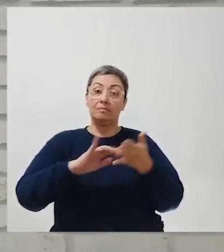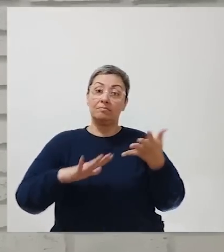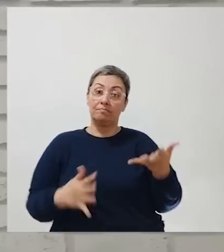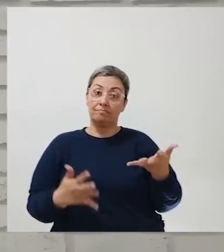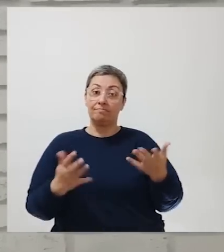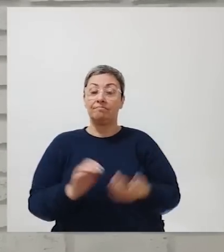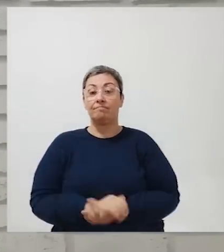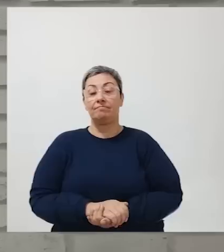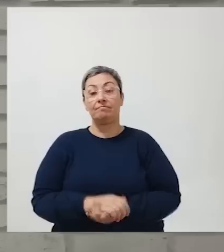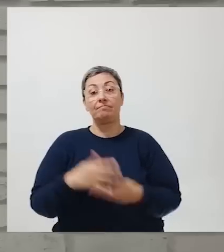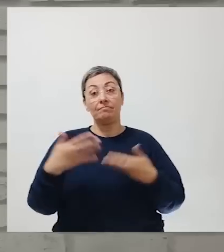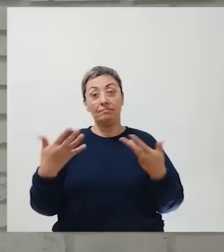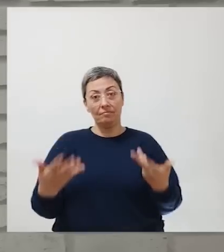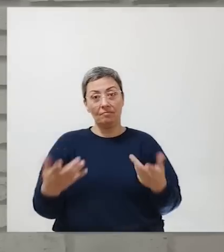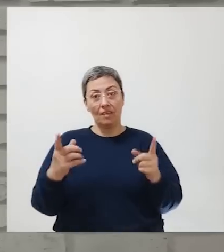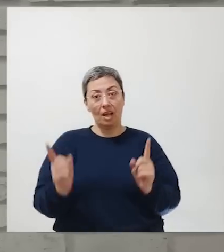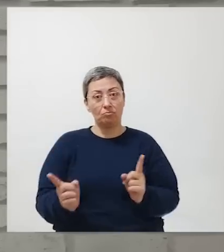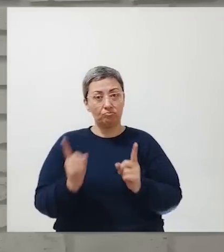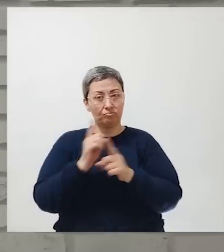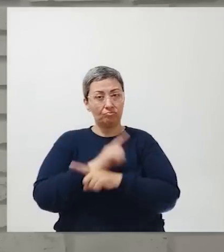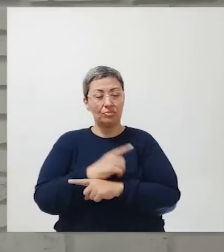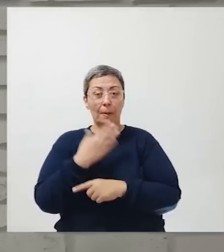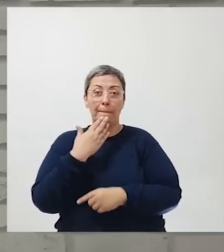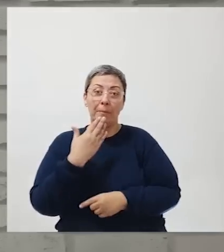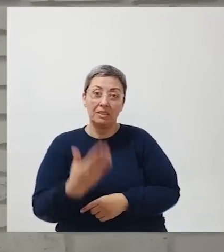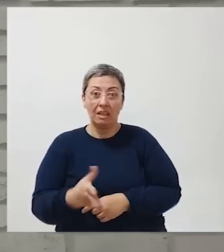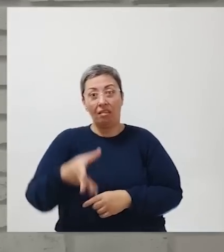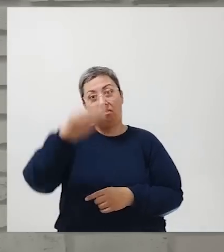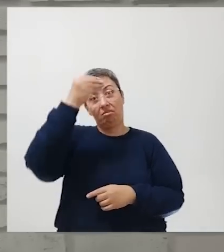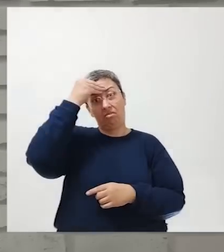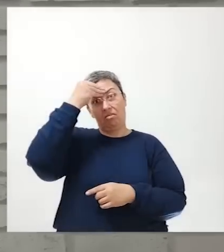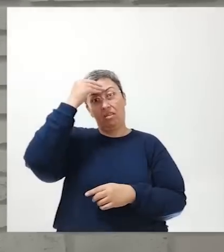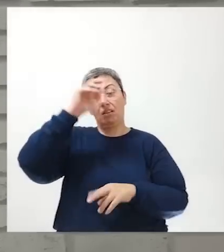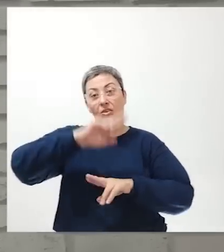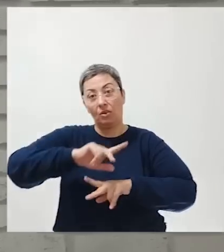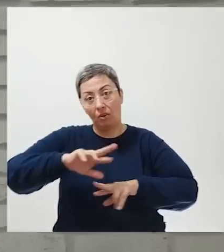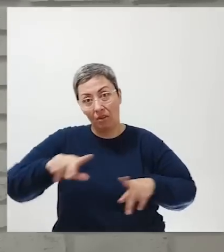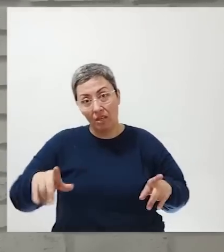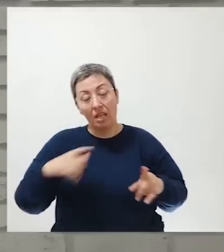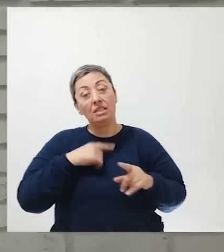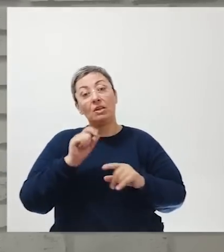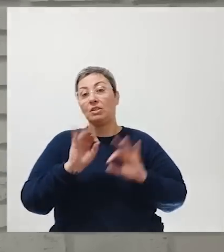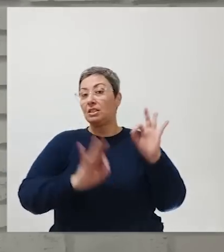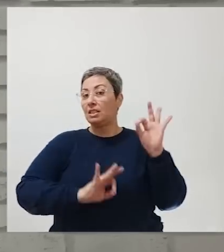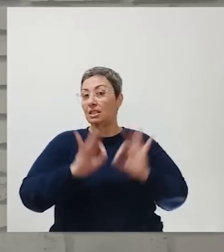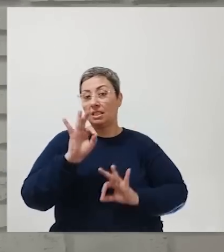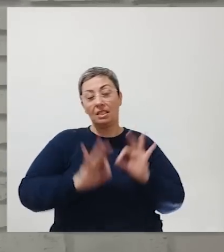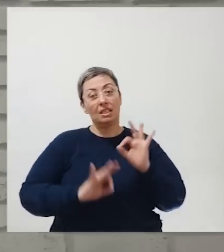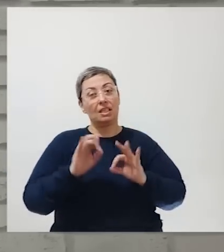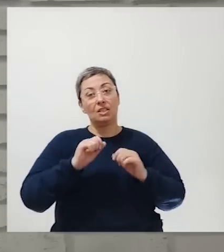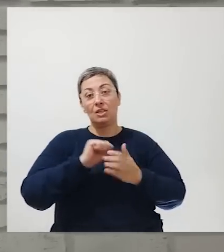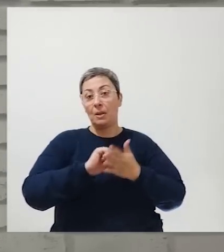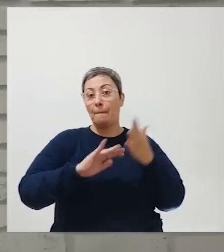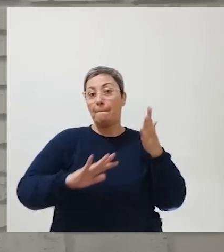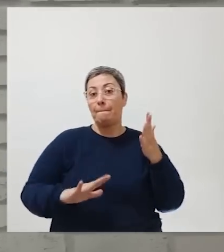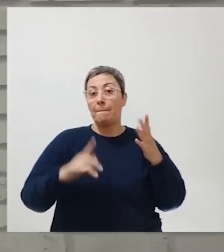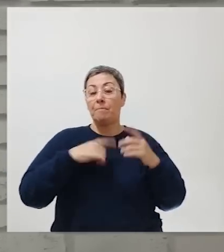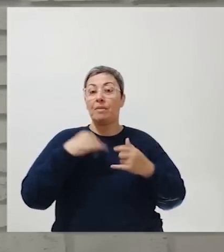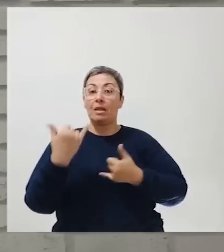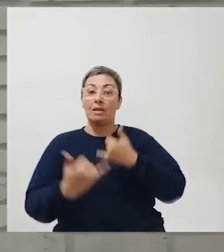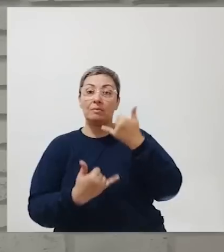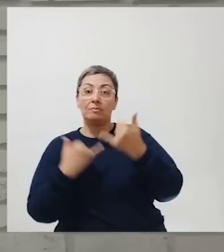as atividades. Em vez de pedir que as crianças decorem as coisas, a gente elabora